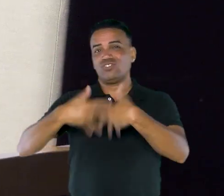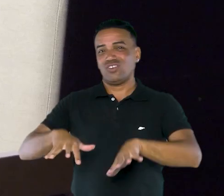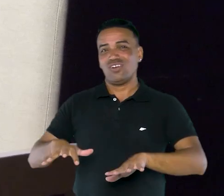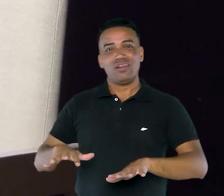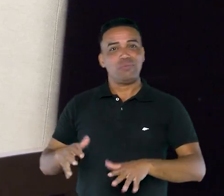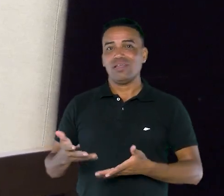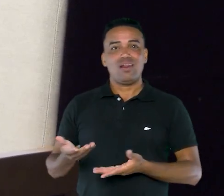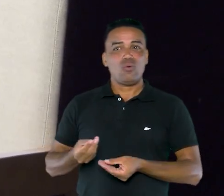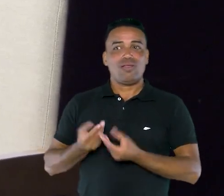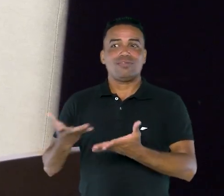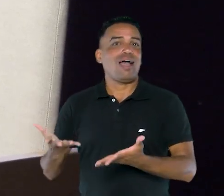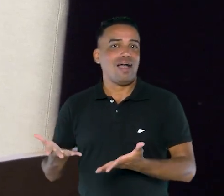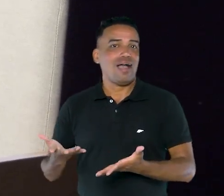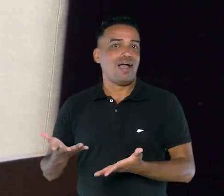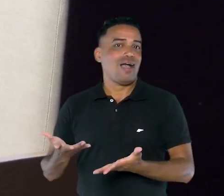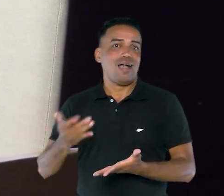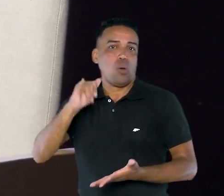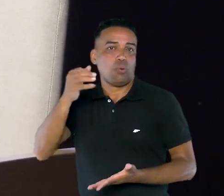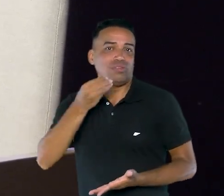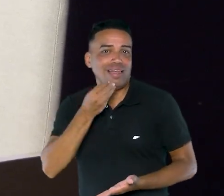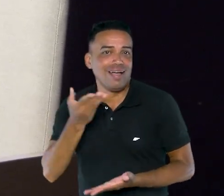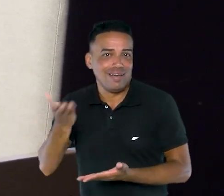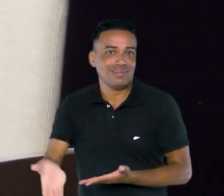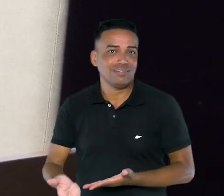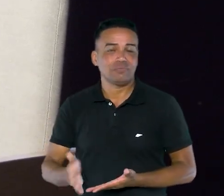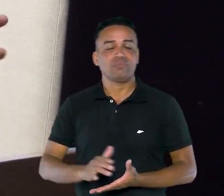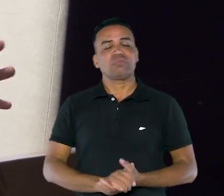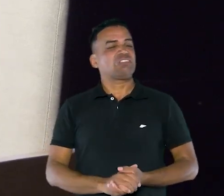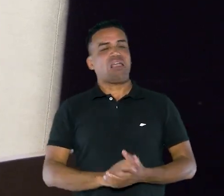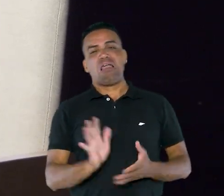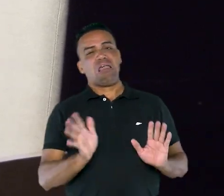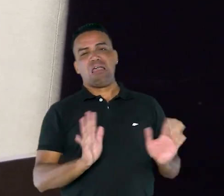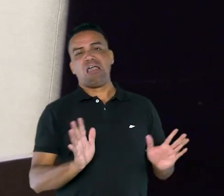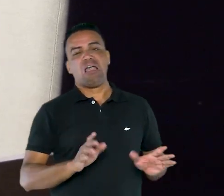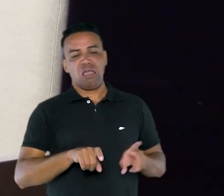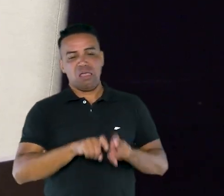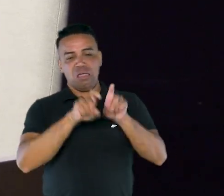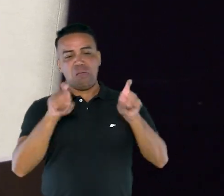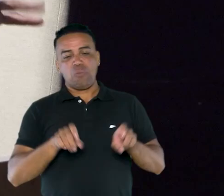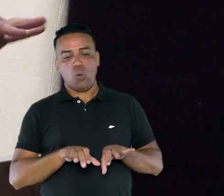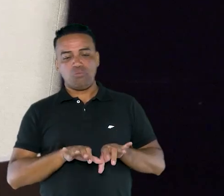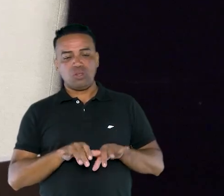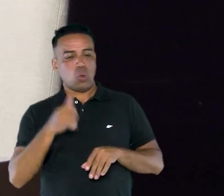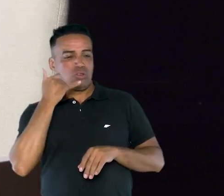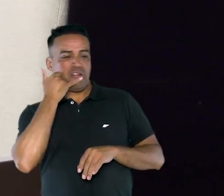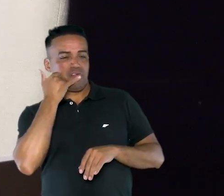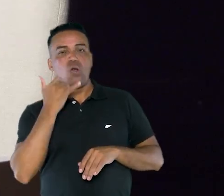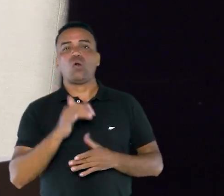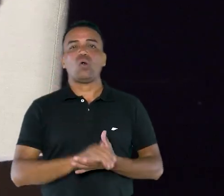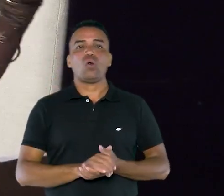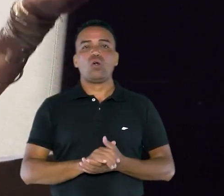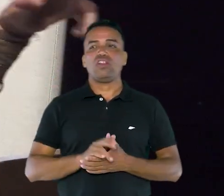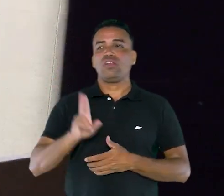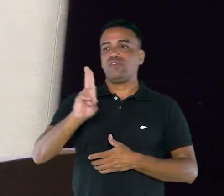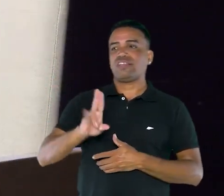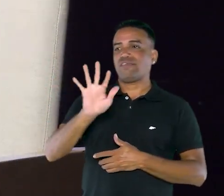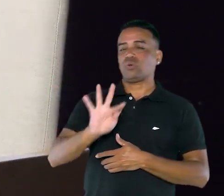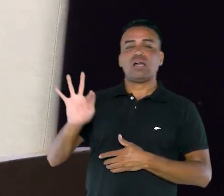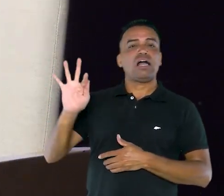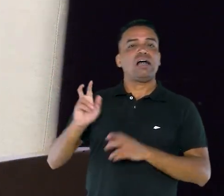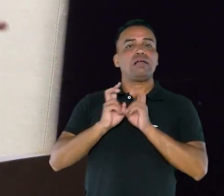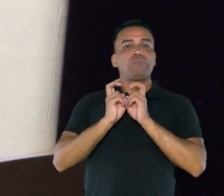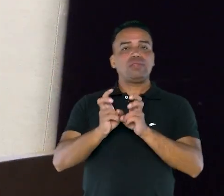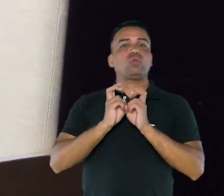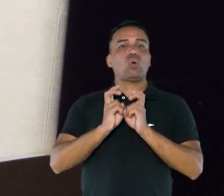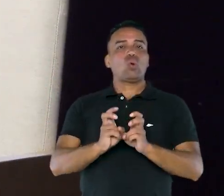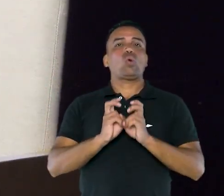né? Porque a gente não quer dar esses passos para trás. Porque, não, mas agora que eu já tenho todo esse computador, esse celular, já vim para a universidade, já